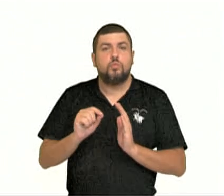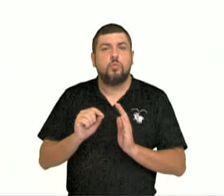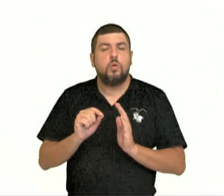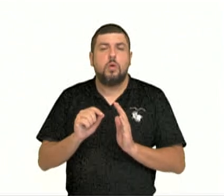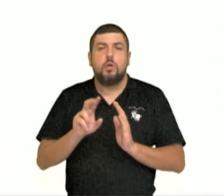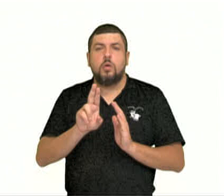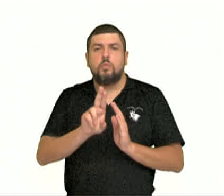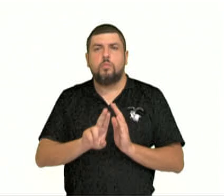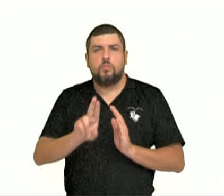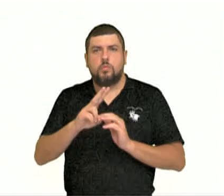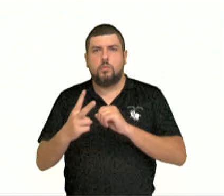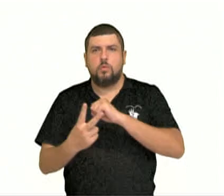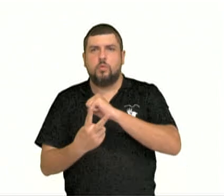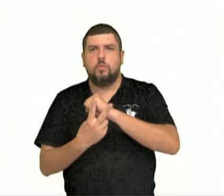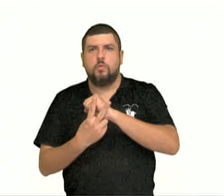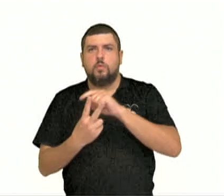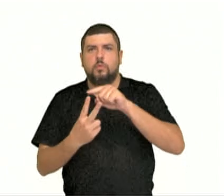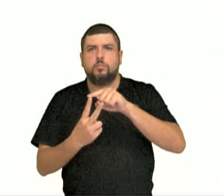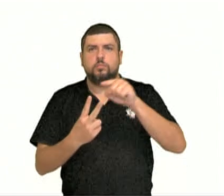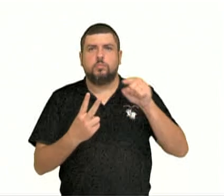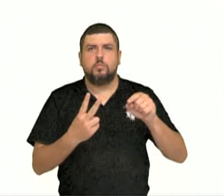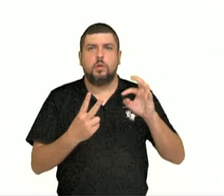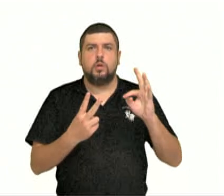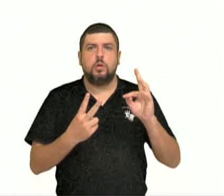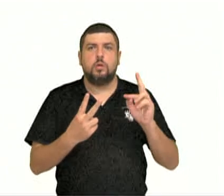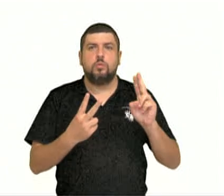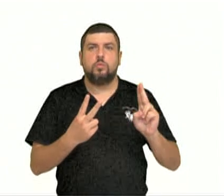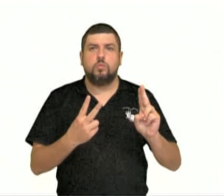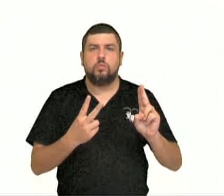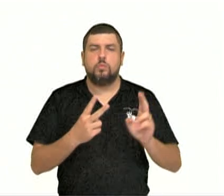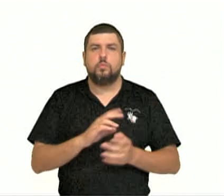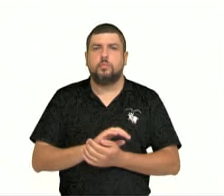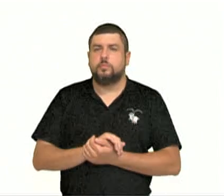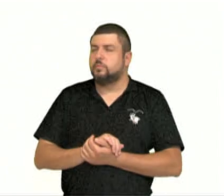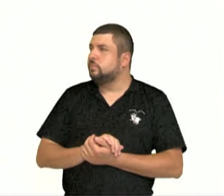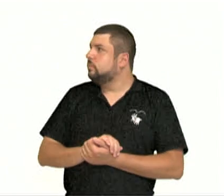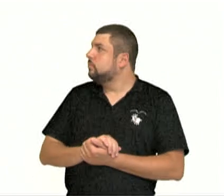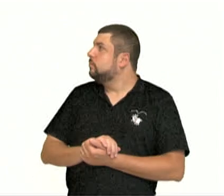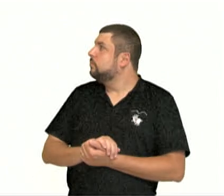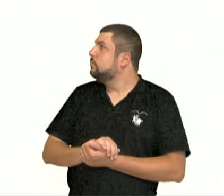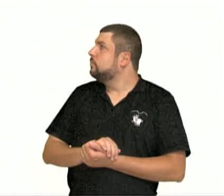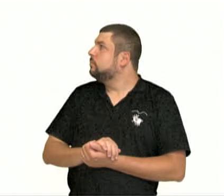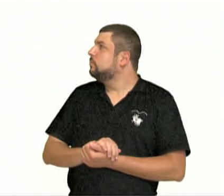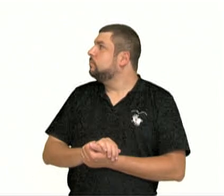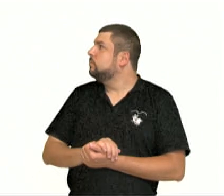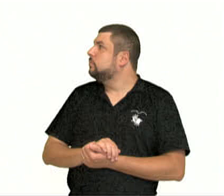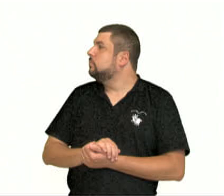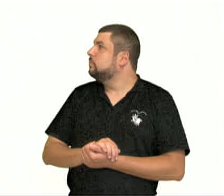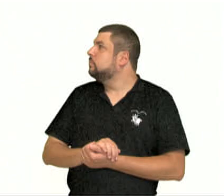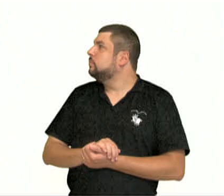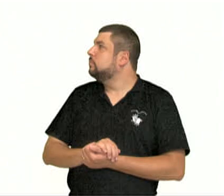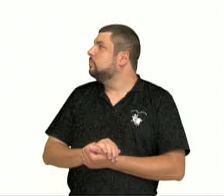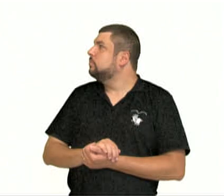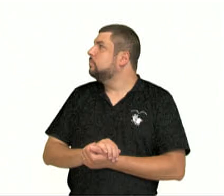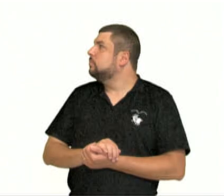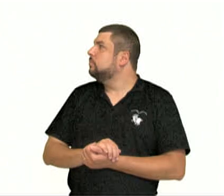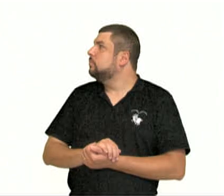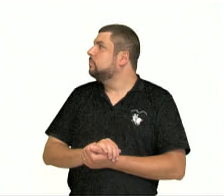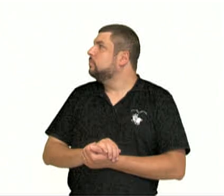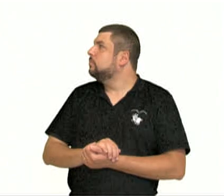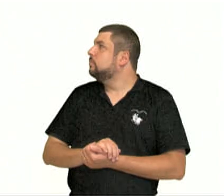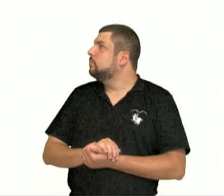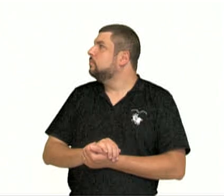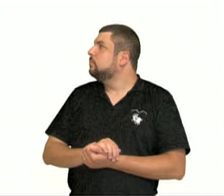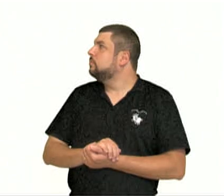corras, tu, no pongas tu, no seas tu, no bebas tu, no fumes tu e no